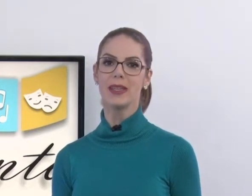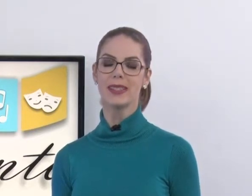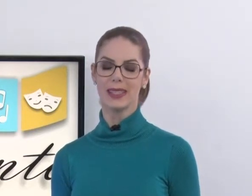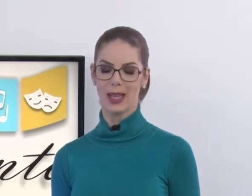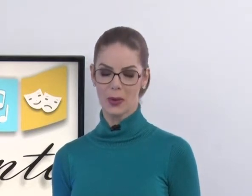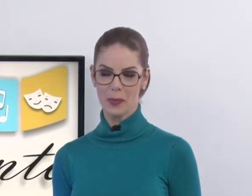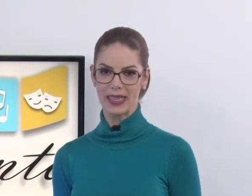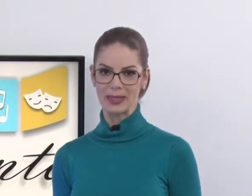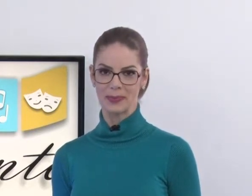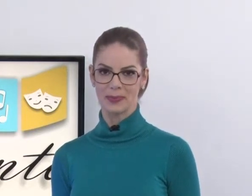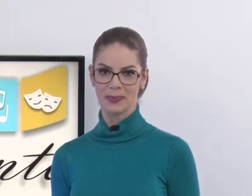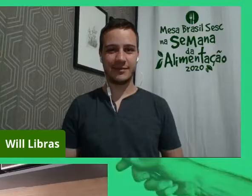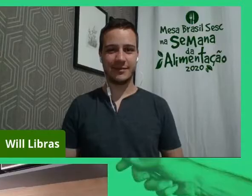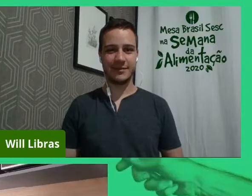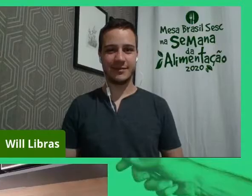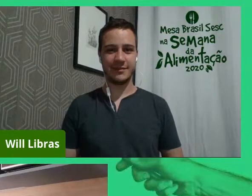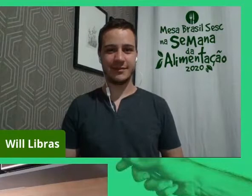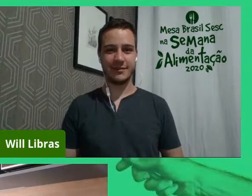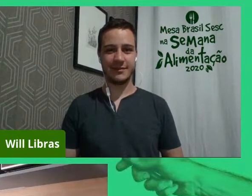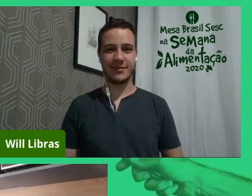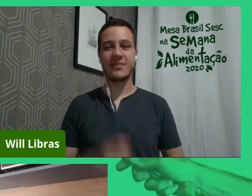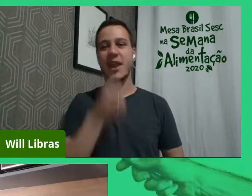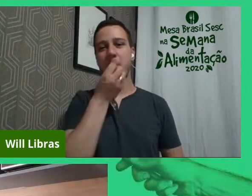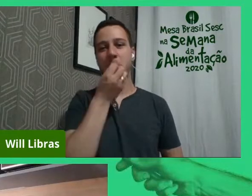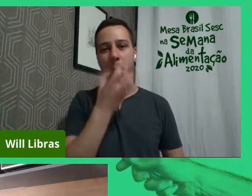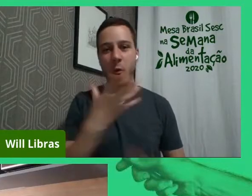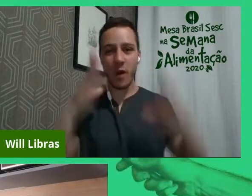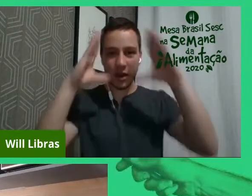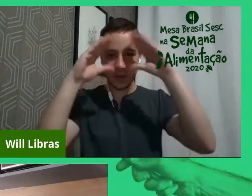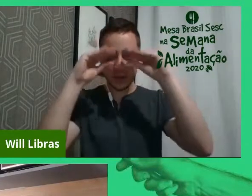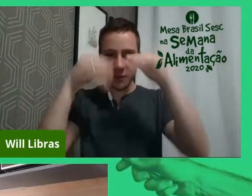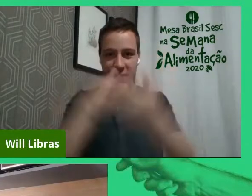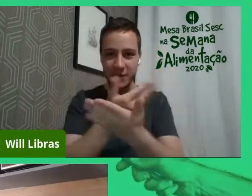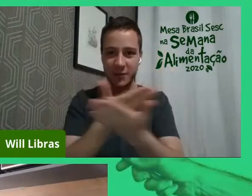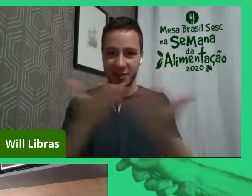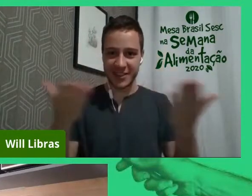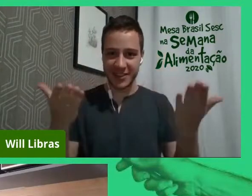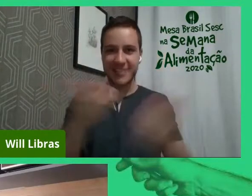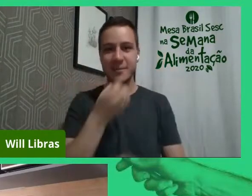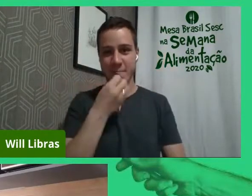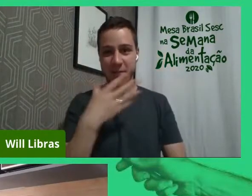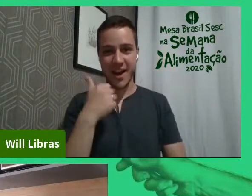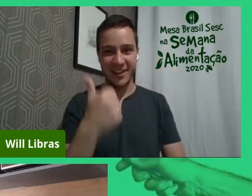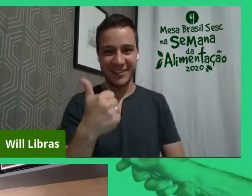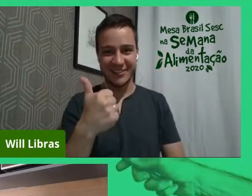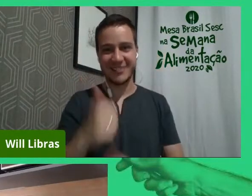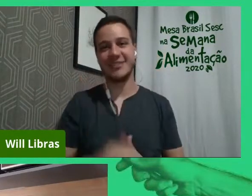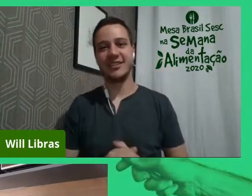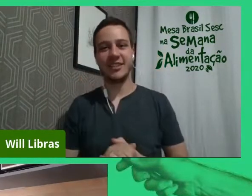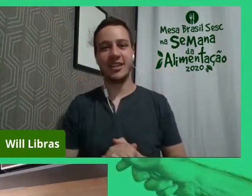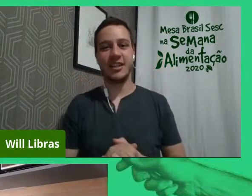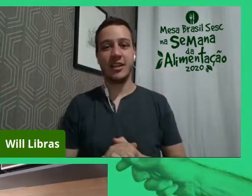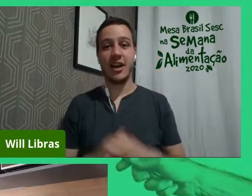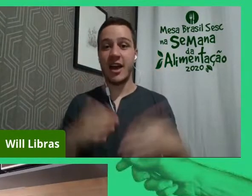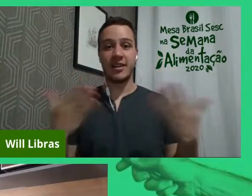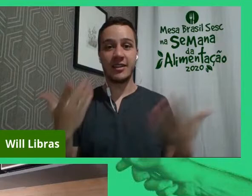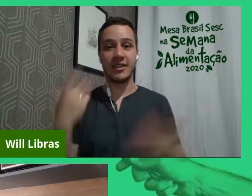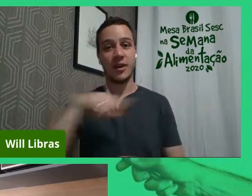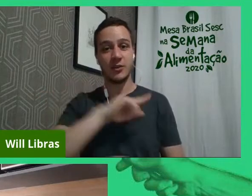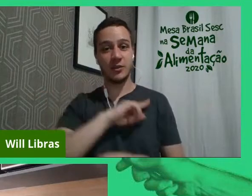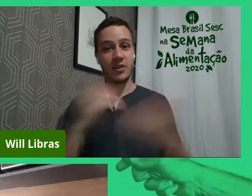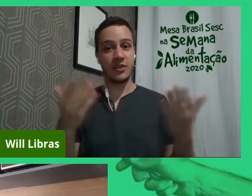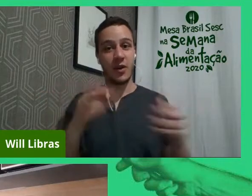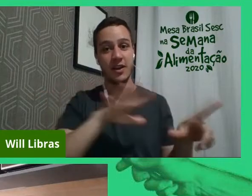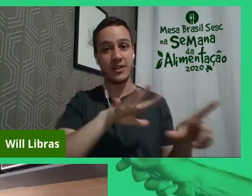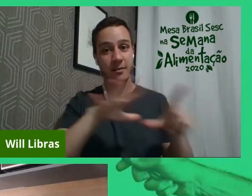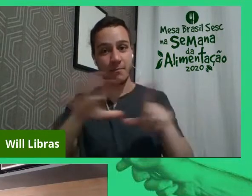e Priscila Roman. Boa noite, pessoal, tudo bem? Estamos, então, na Semana da